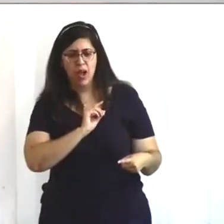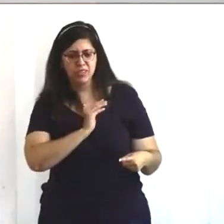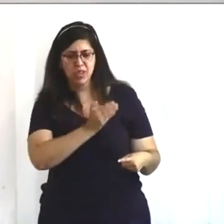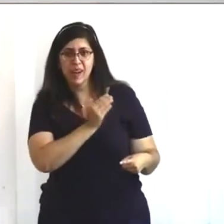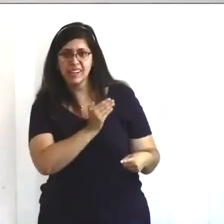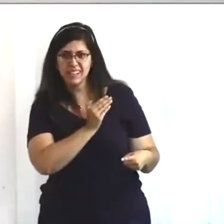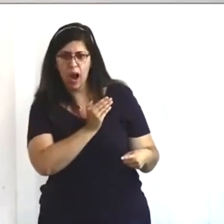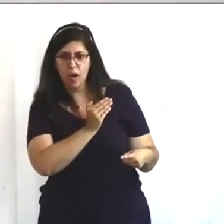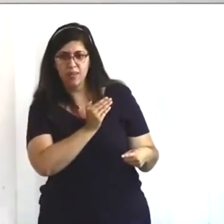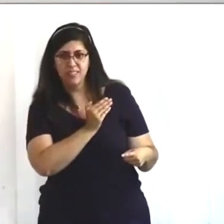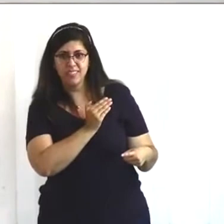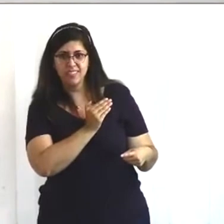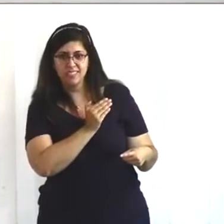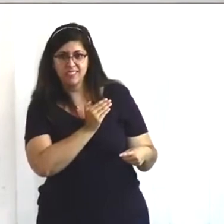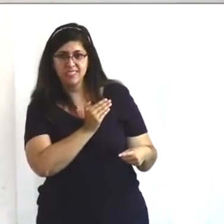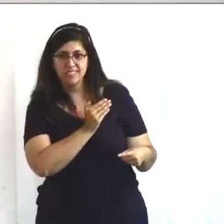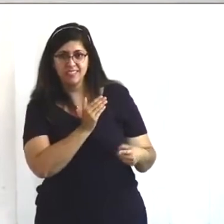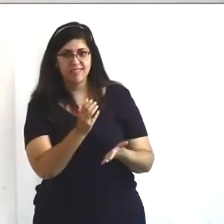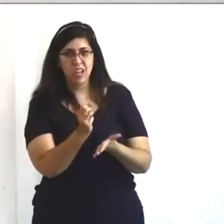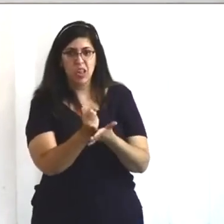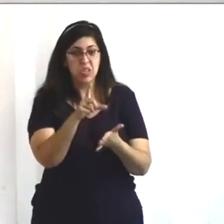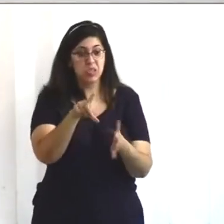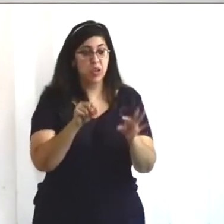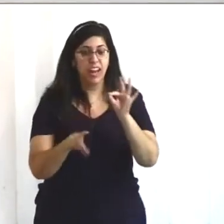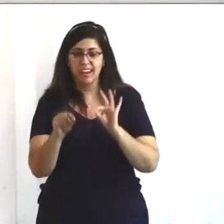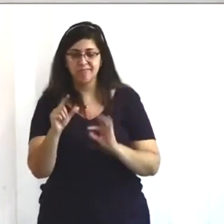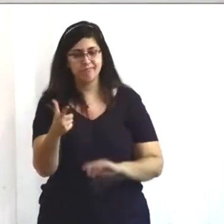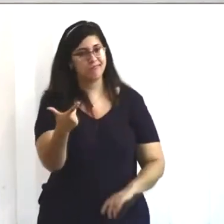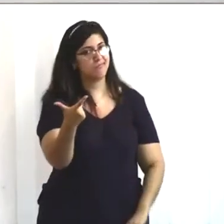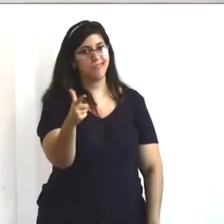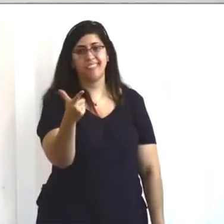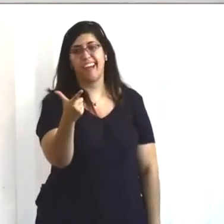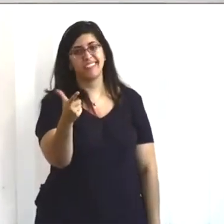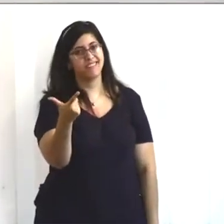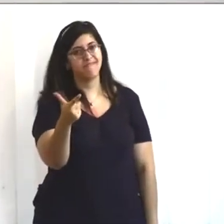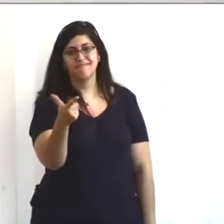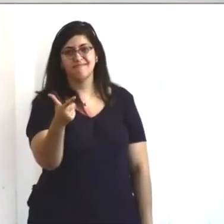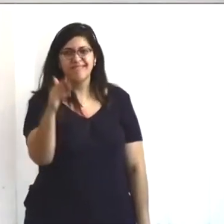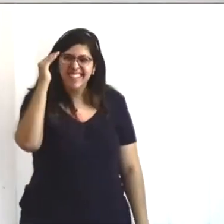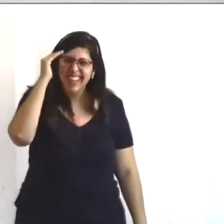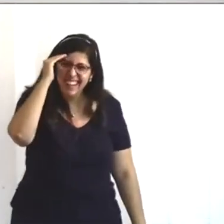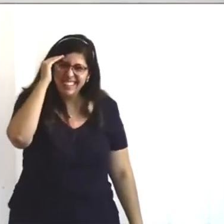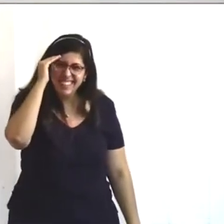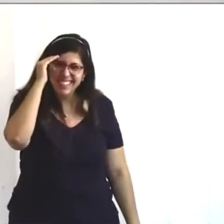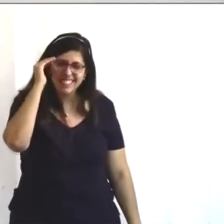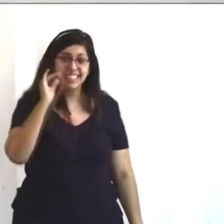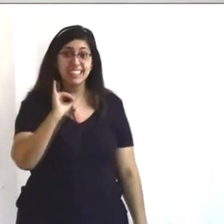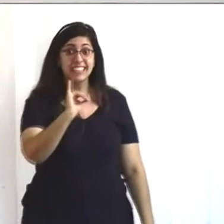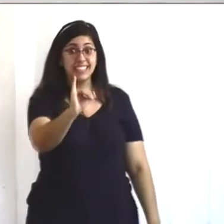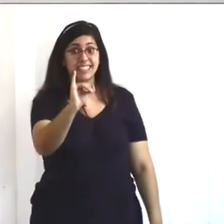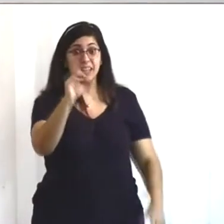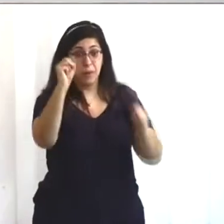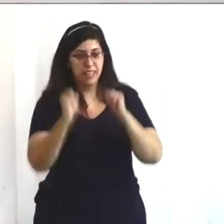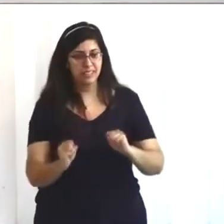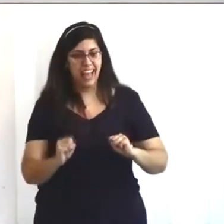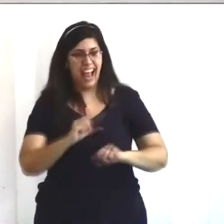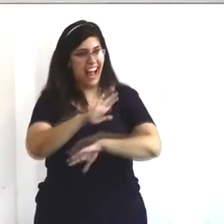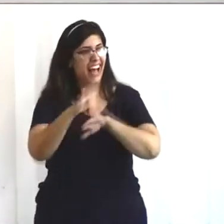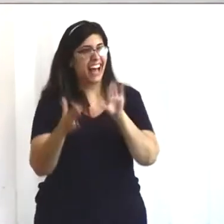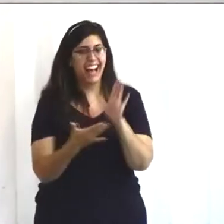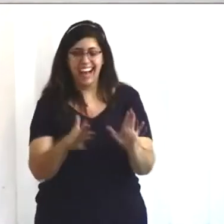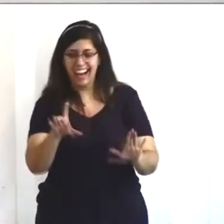coração. E persistiam na prática de negar, apesar de terem sido